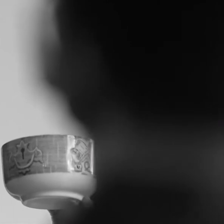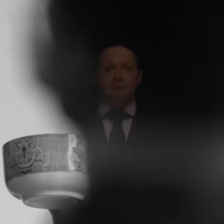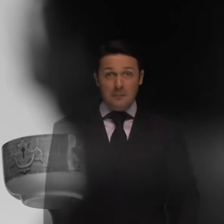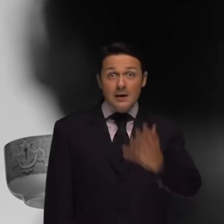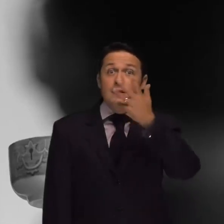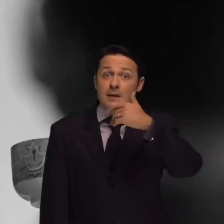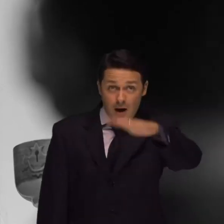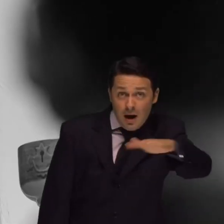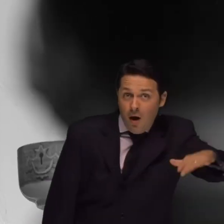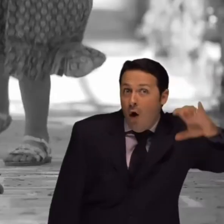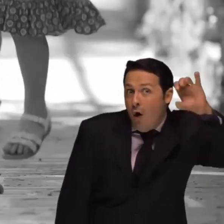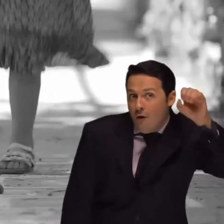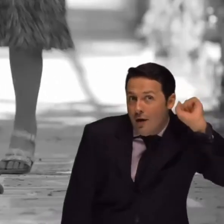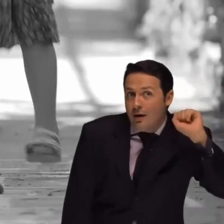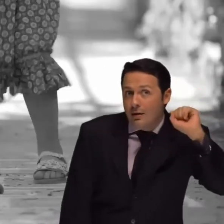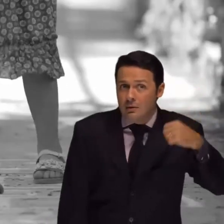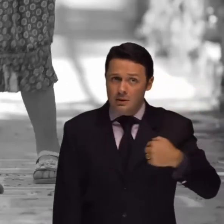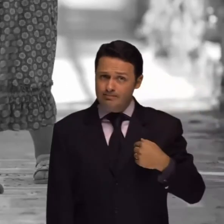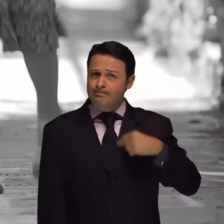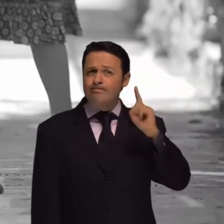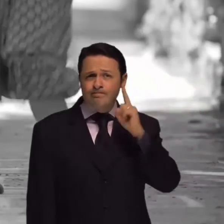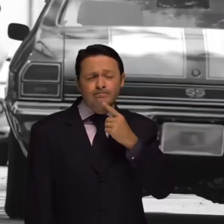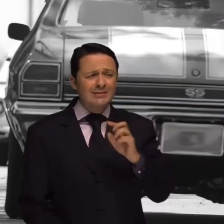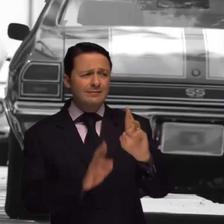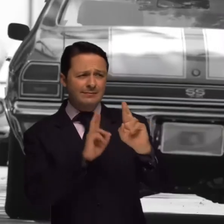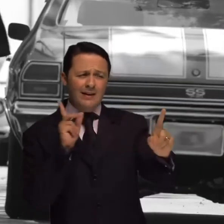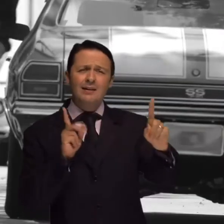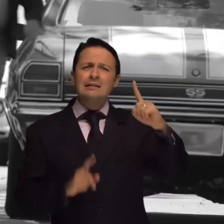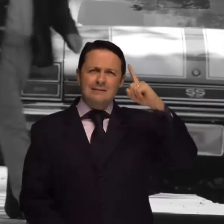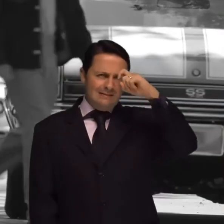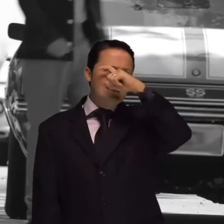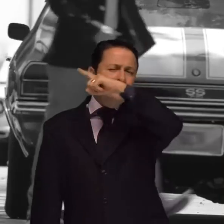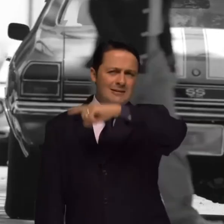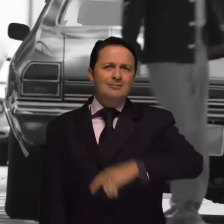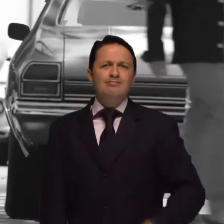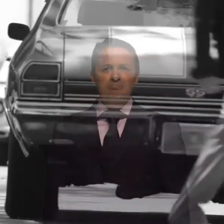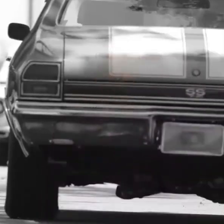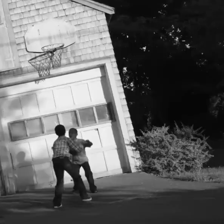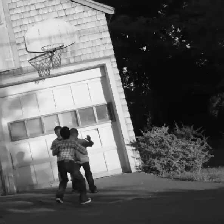É difícil ser diferente, ainda mais quando você é jovem.